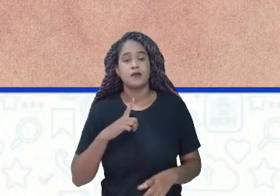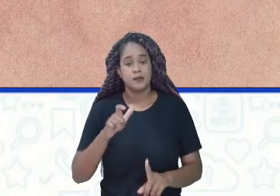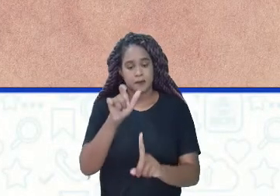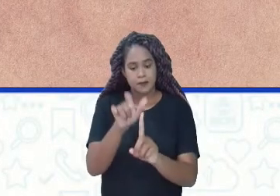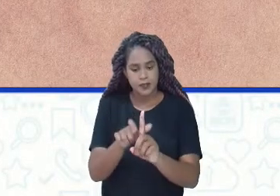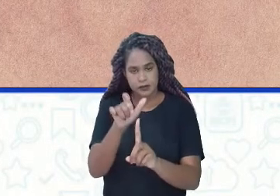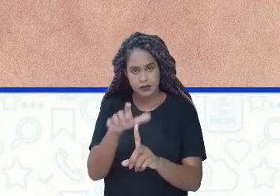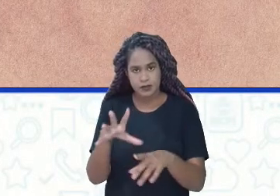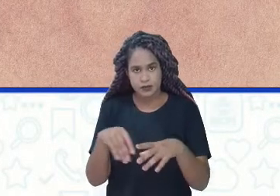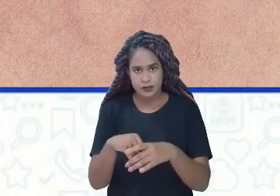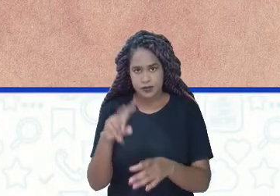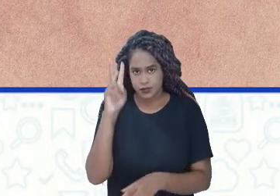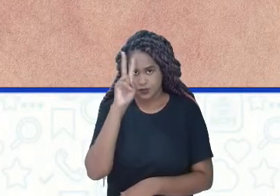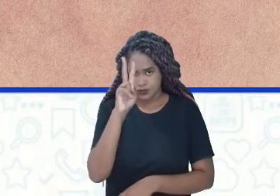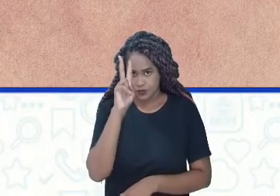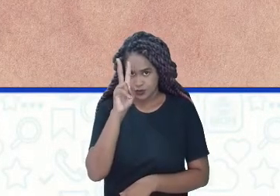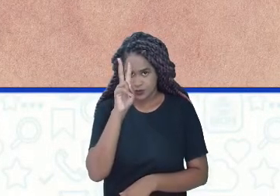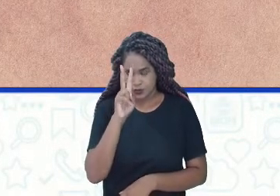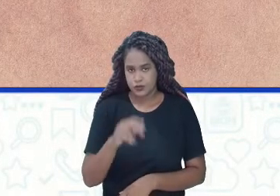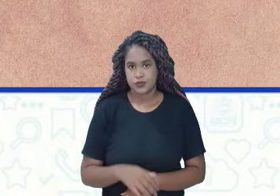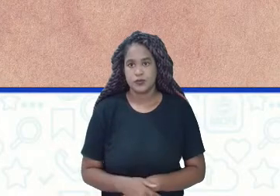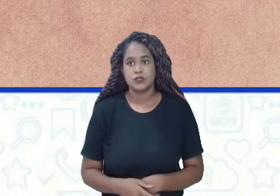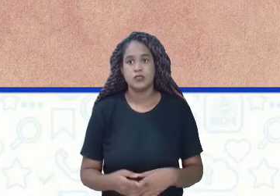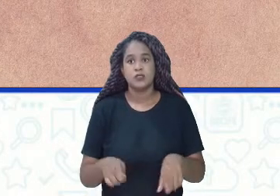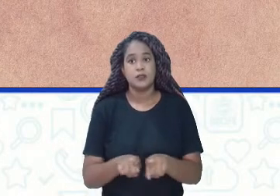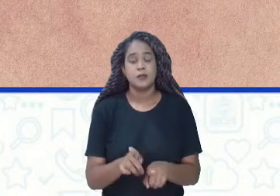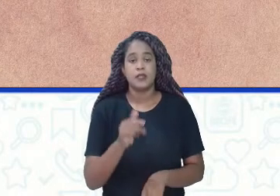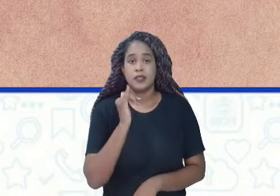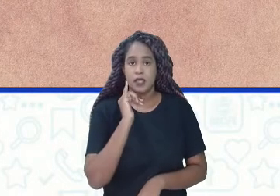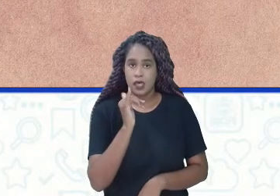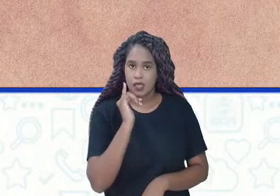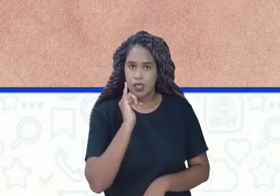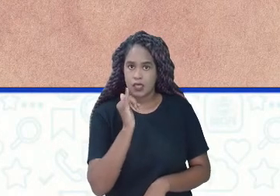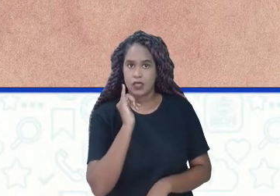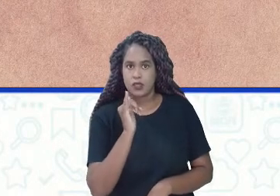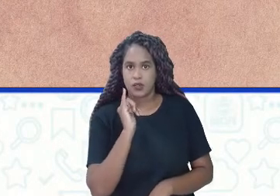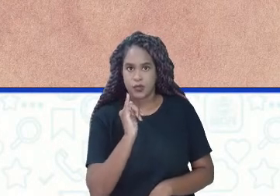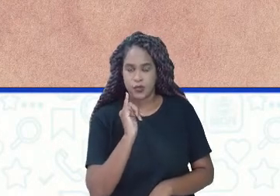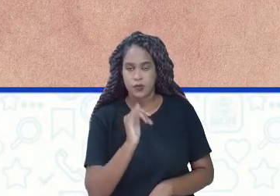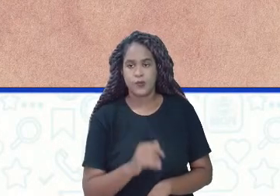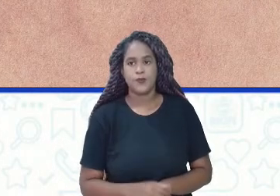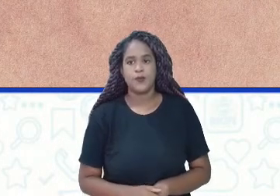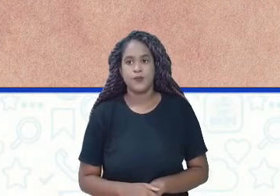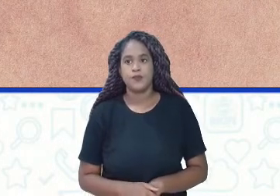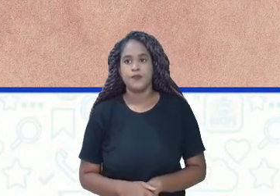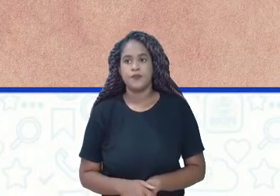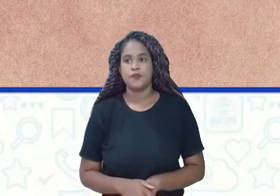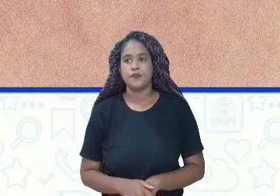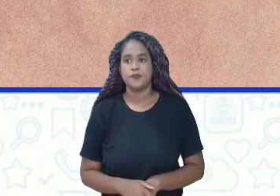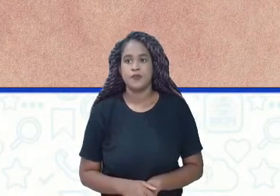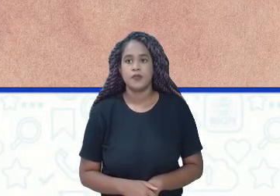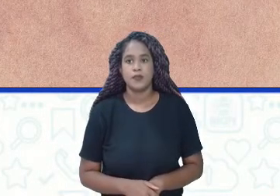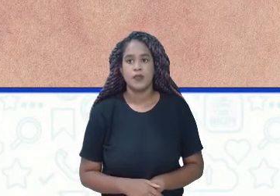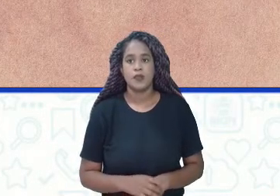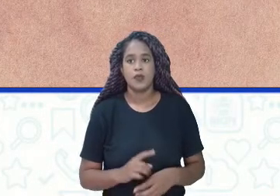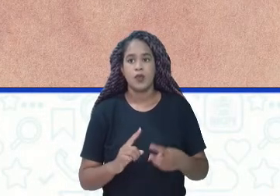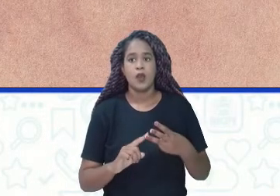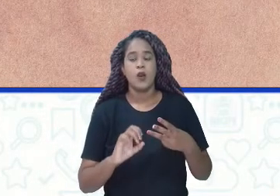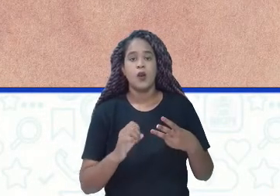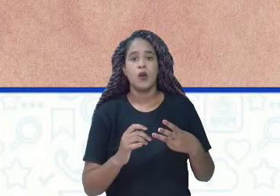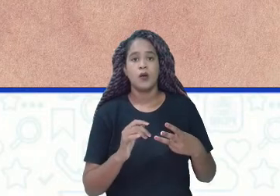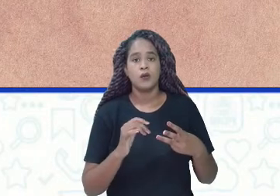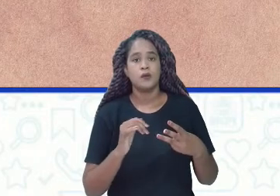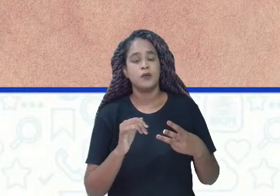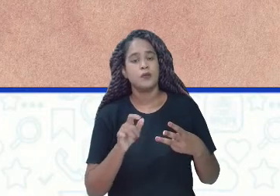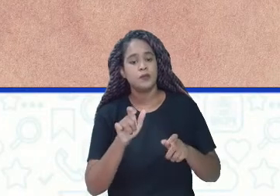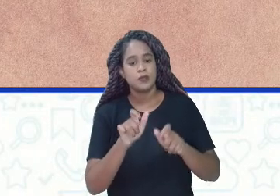história, um narrador-personagem, alguém que não participa da história, mas observa, conta apenas o que acontece, o narrador-observador, alguém